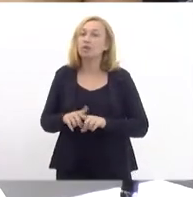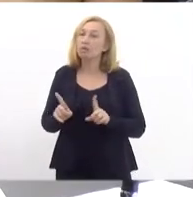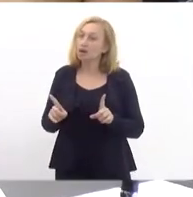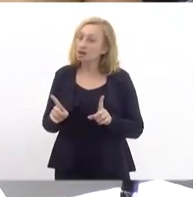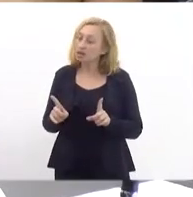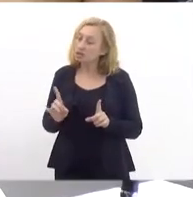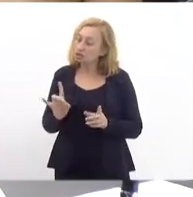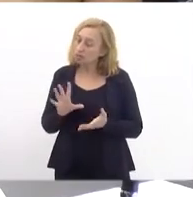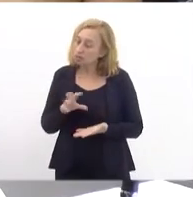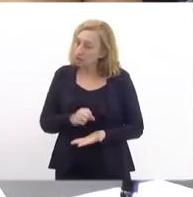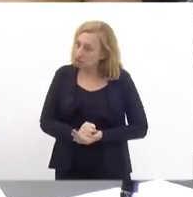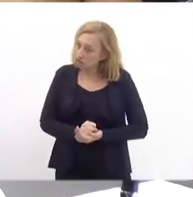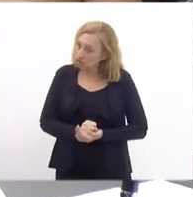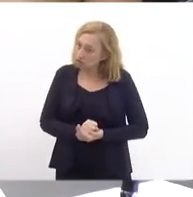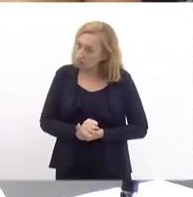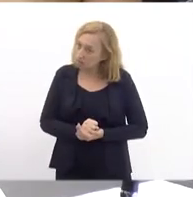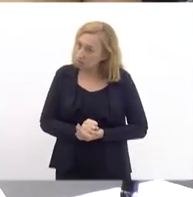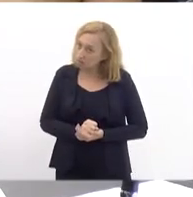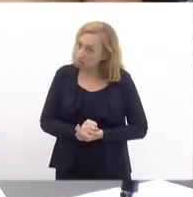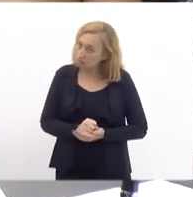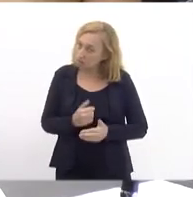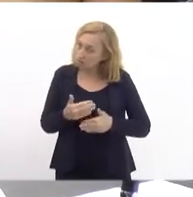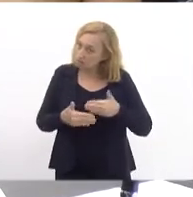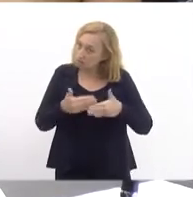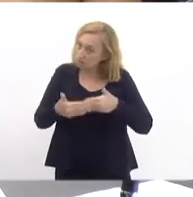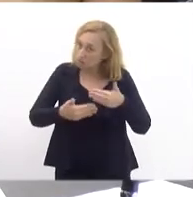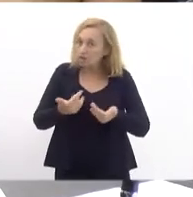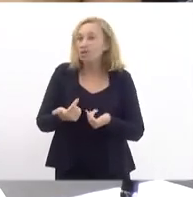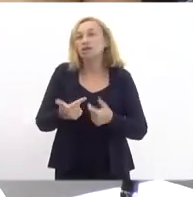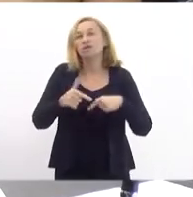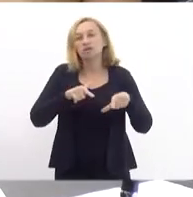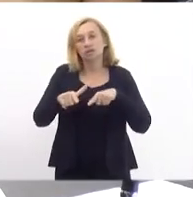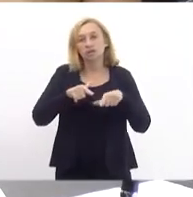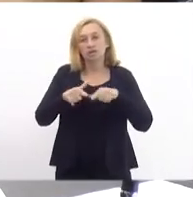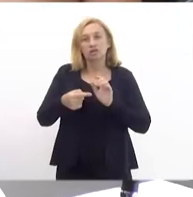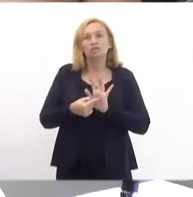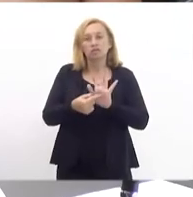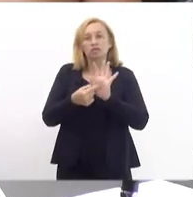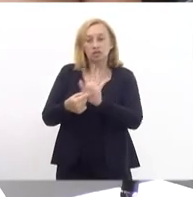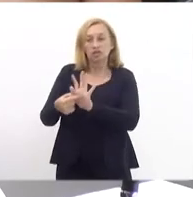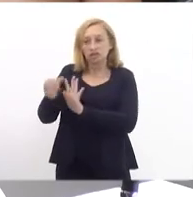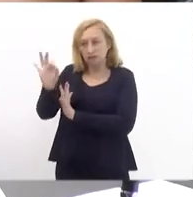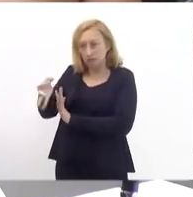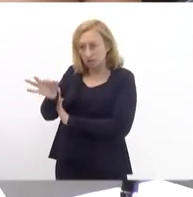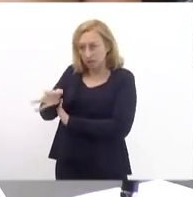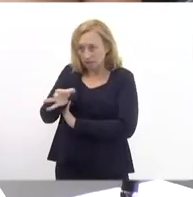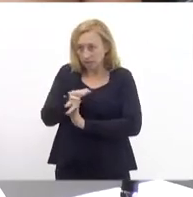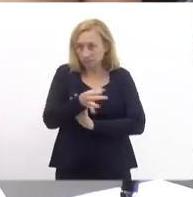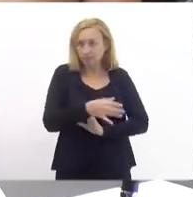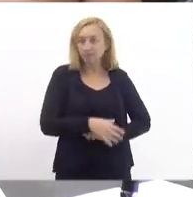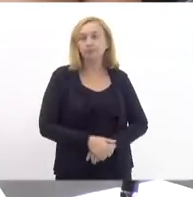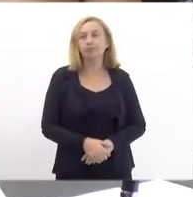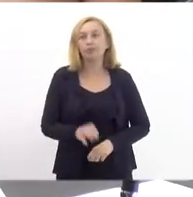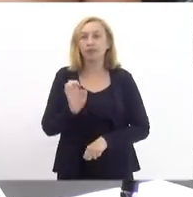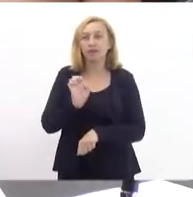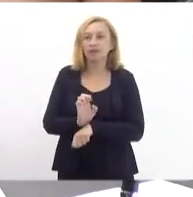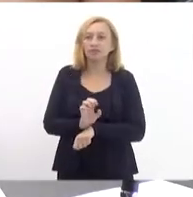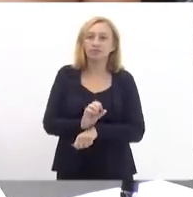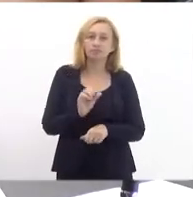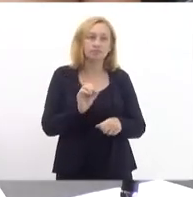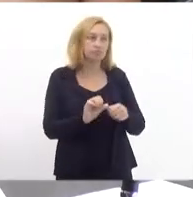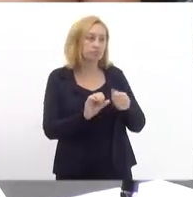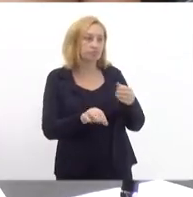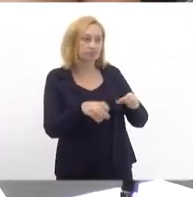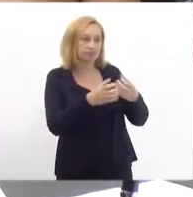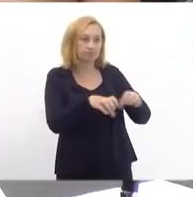fazer esse registro. Porque, né, no desenvolver dos trabalhos, a gente vai ficar mostrando claramente que um Estado que não faz concurso,